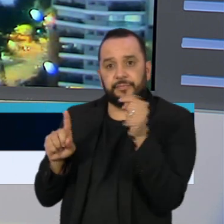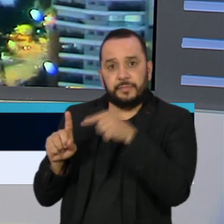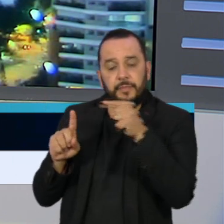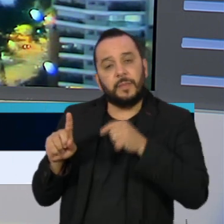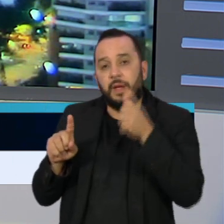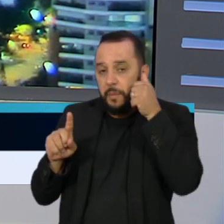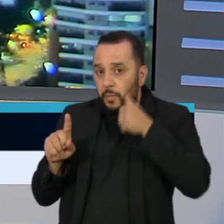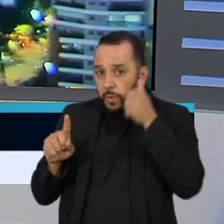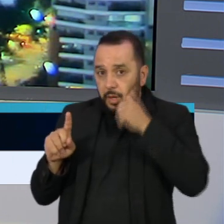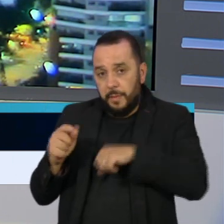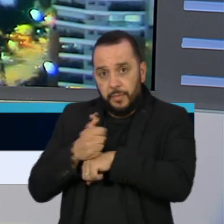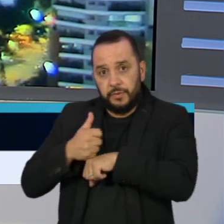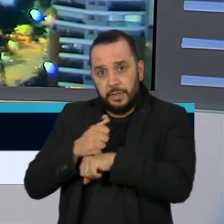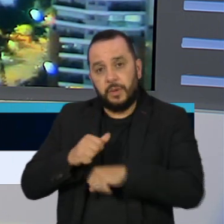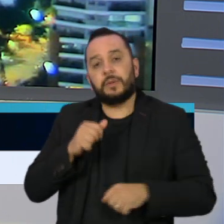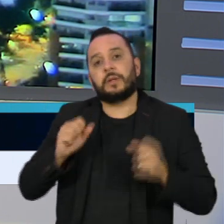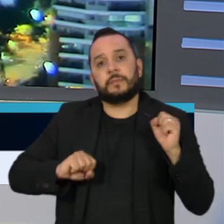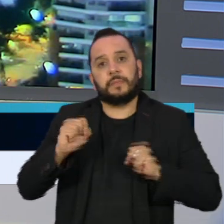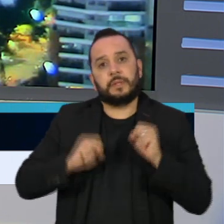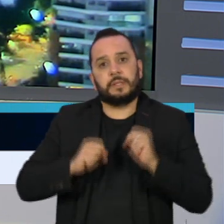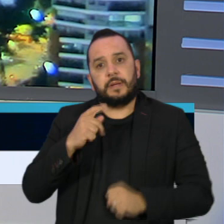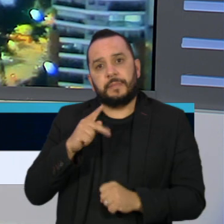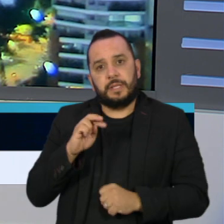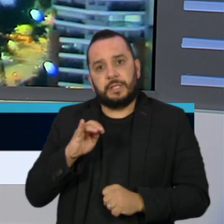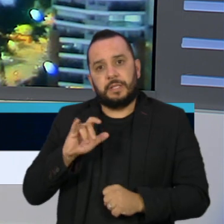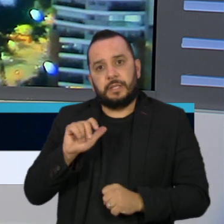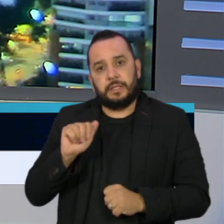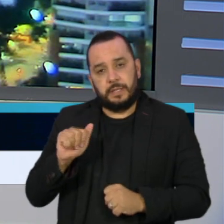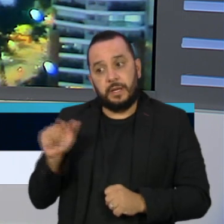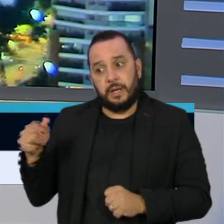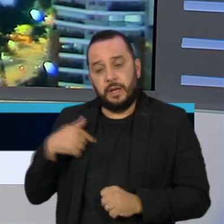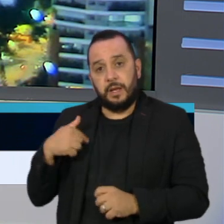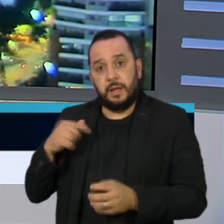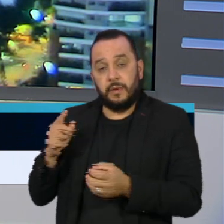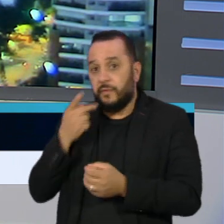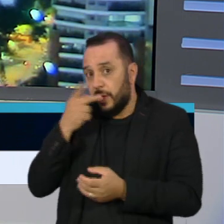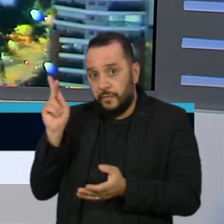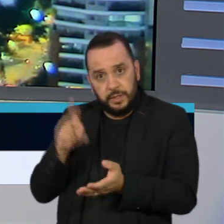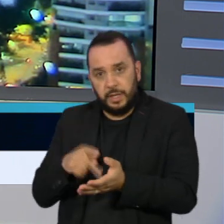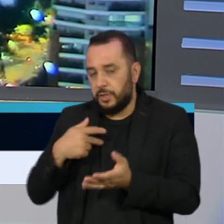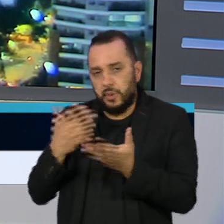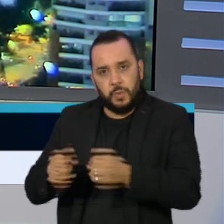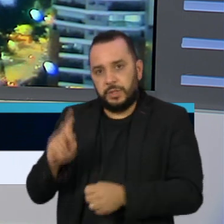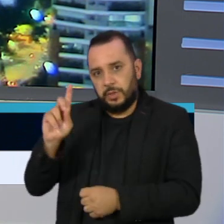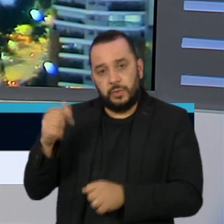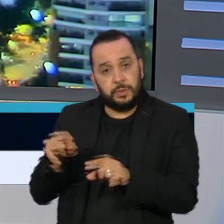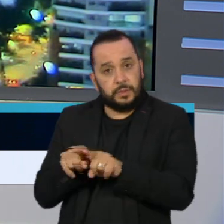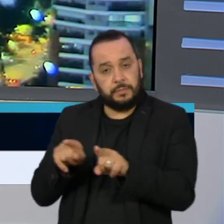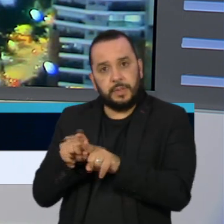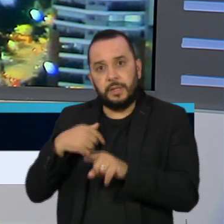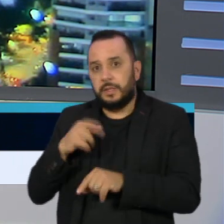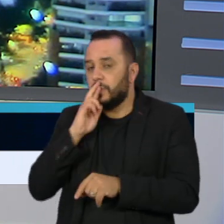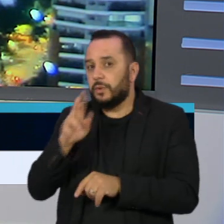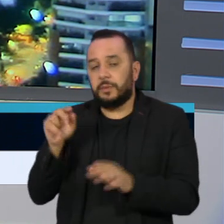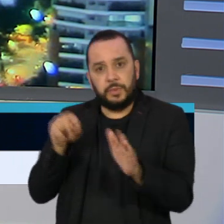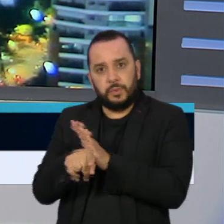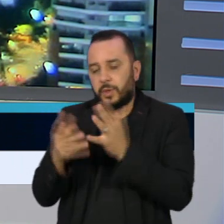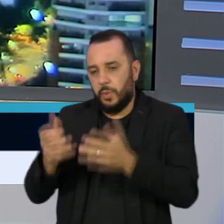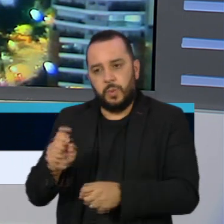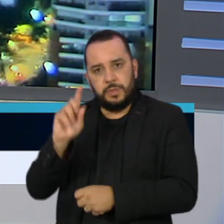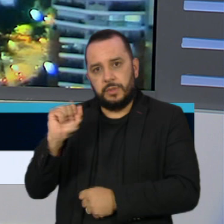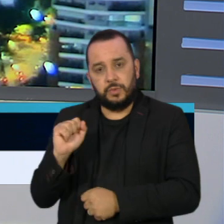precisa medicamentos de Manuela medradius se negou a fazer o juramento de dizer a verdade e a responder às perguntas dos senadores